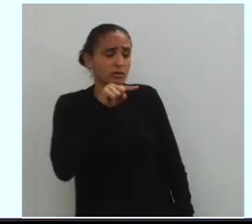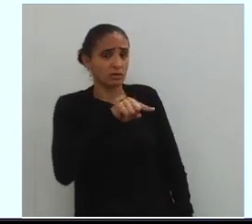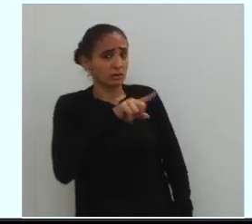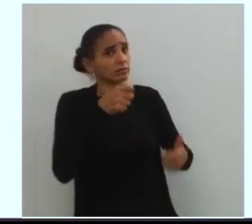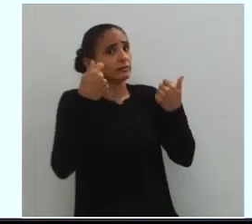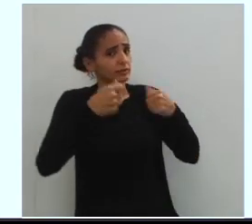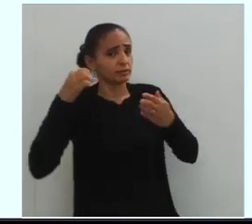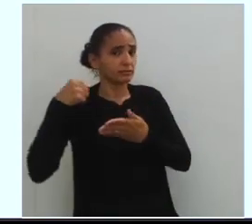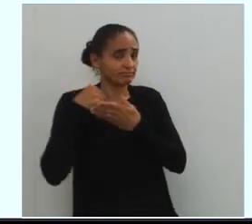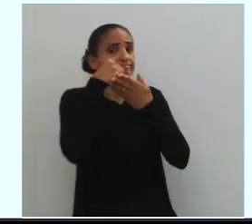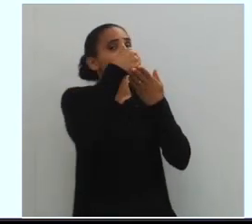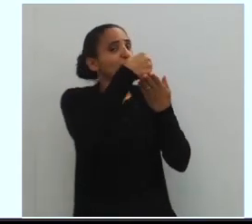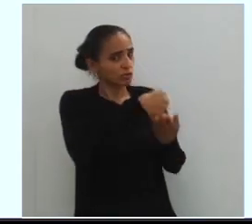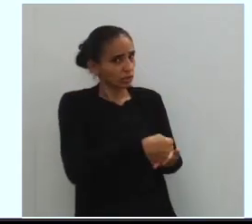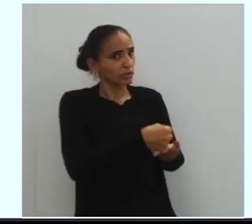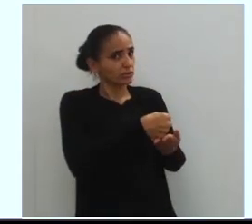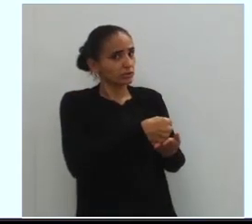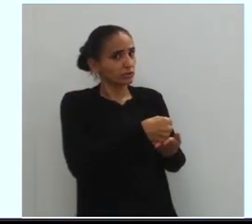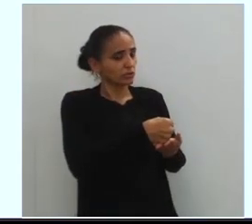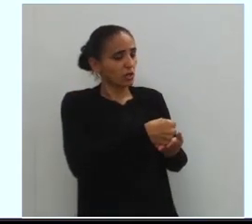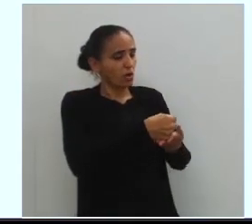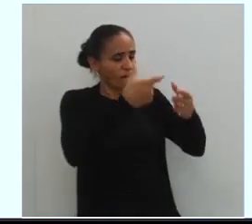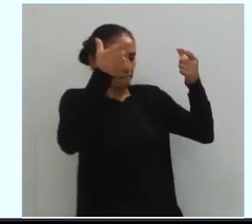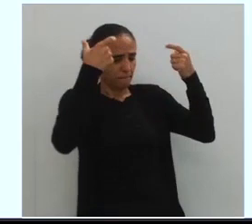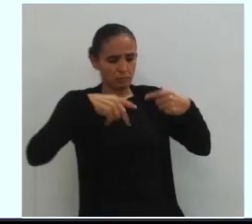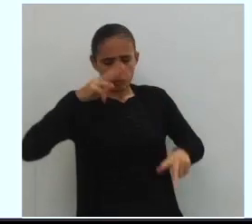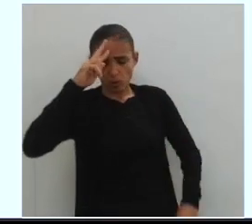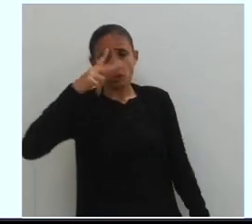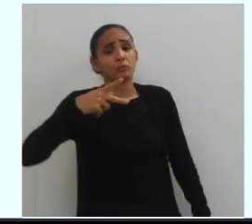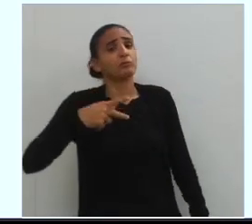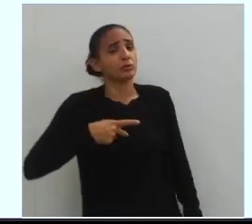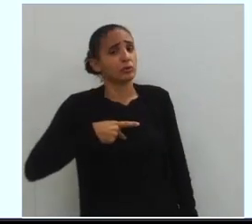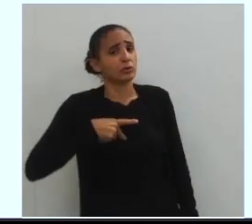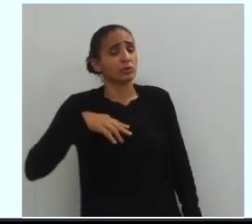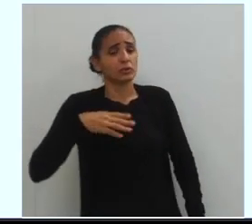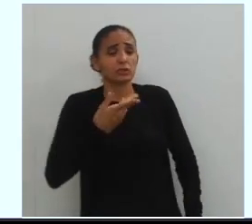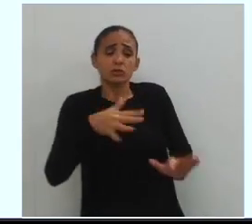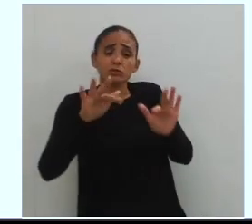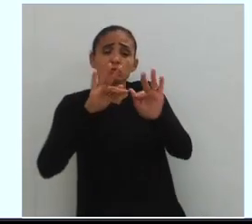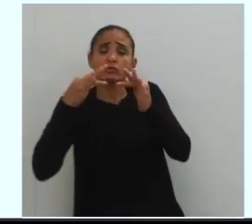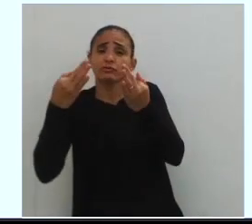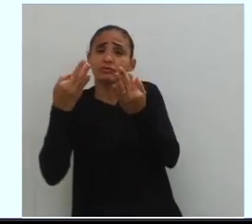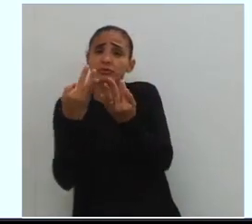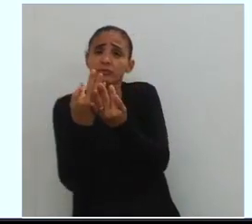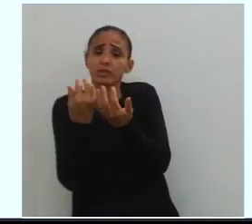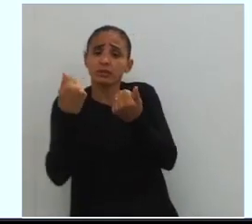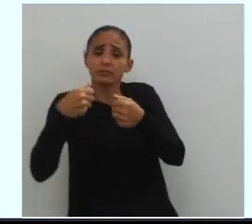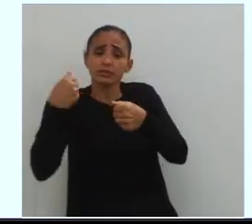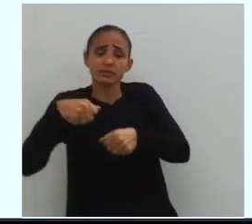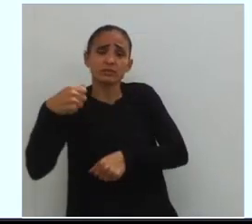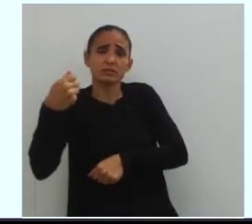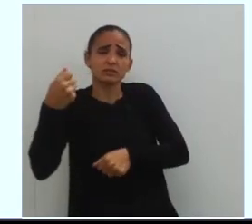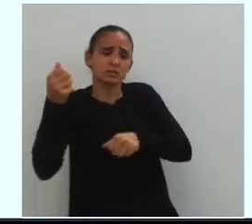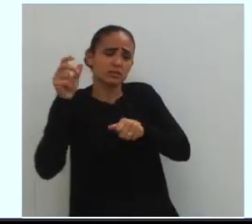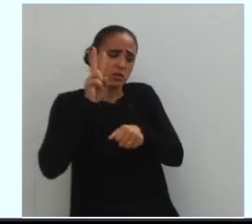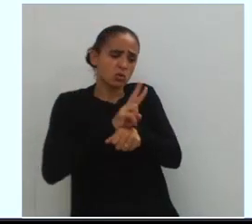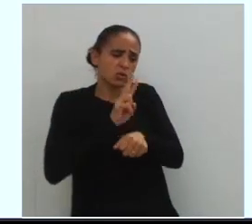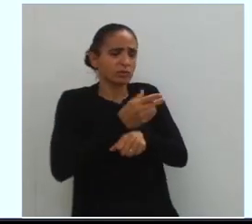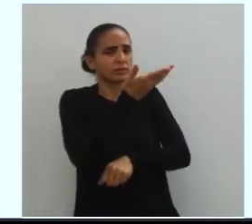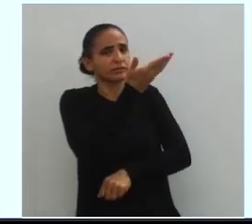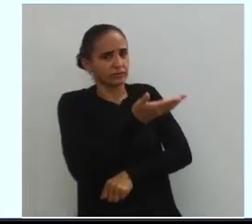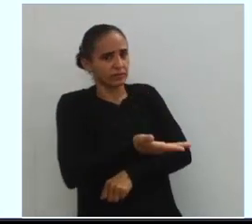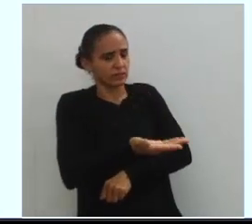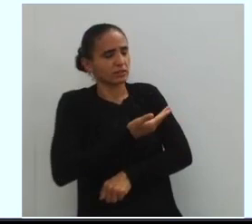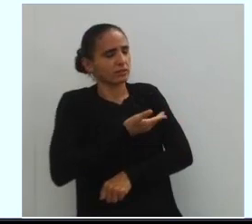ajuda. Ele precisa de ajuda de si próprio e de toda a sua família, de todos os seus amigos e de